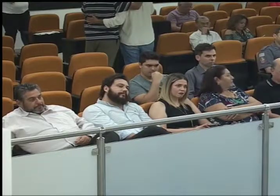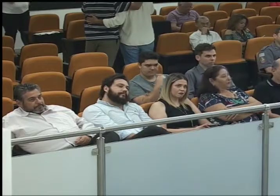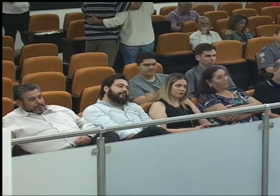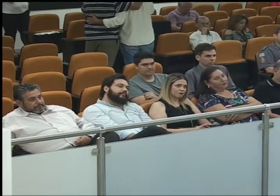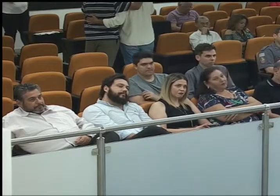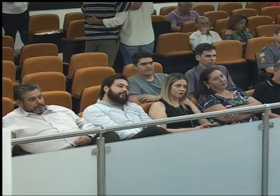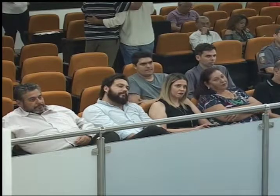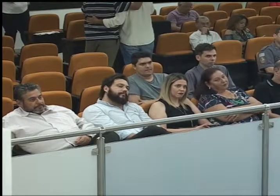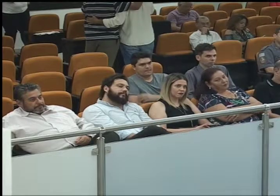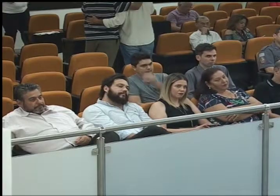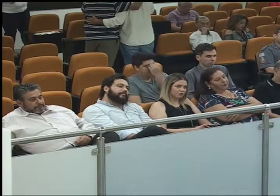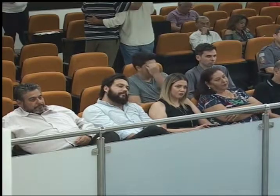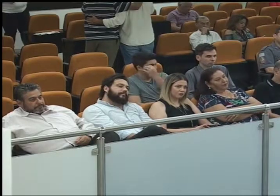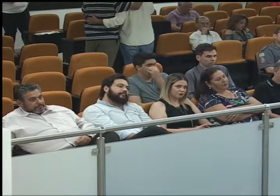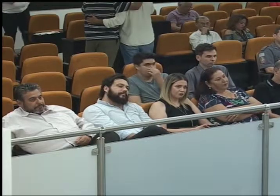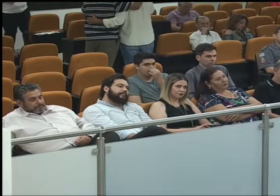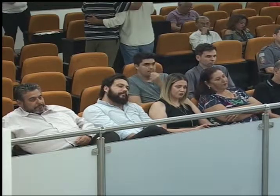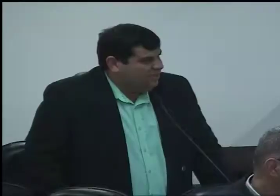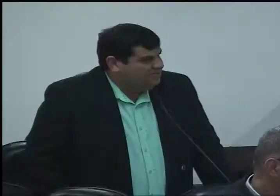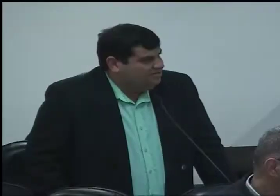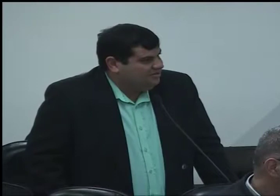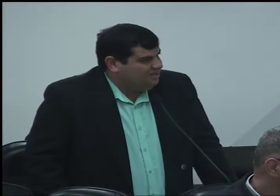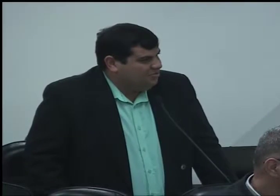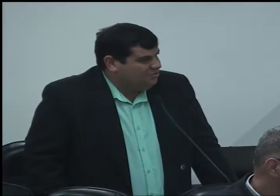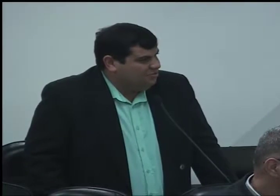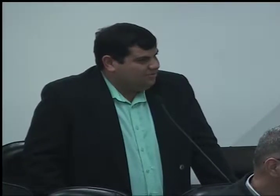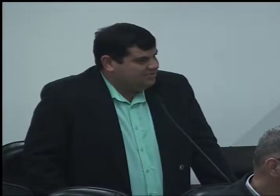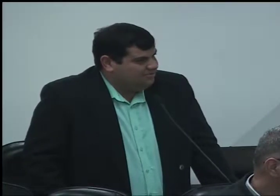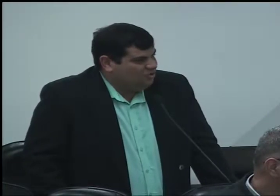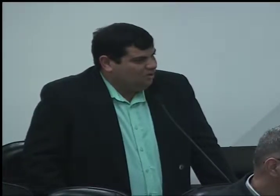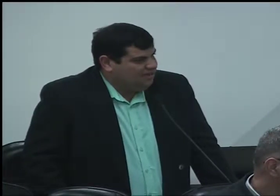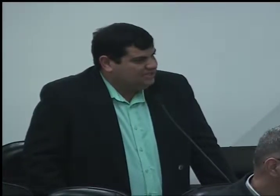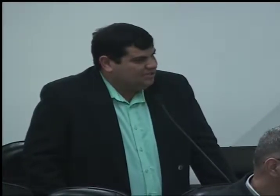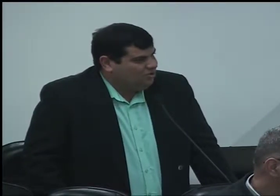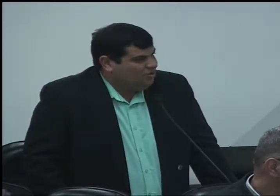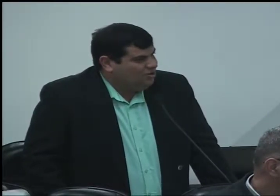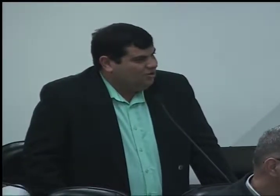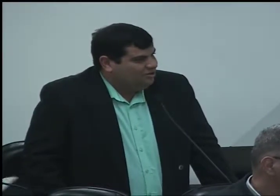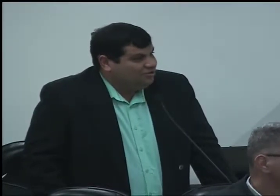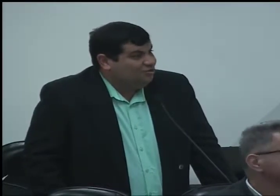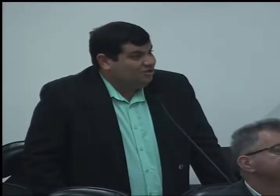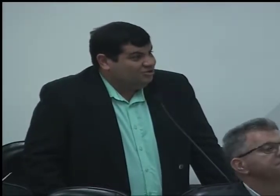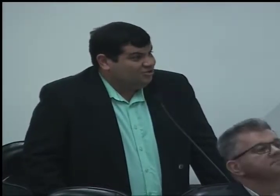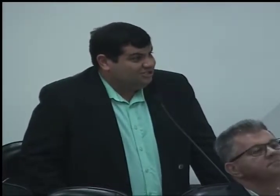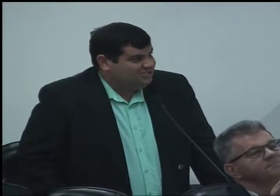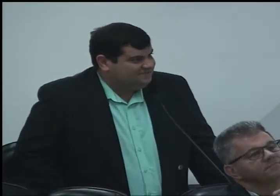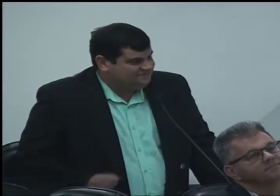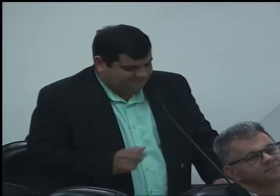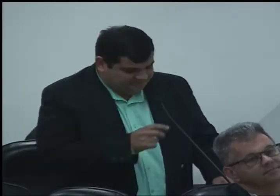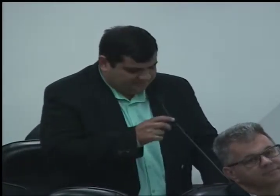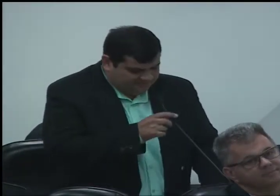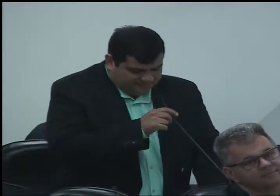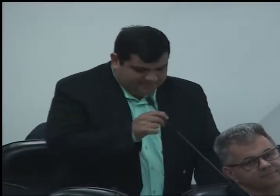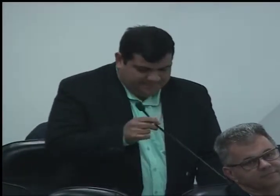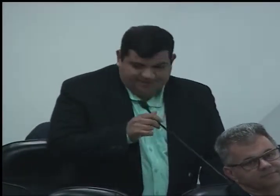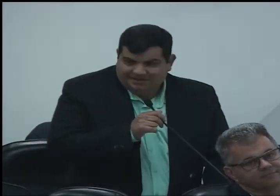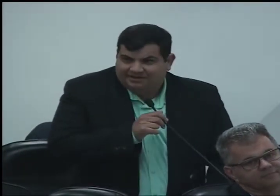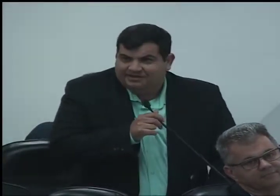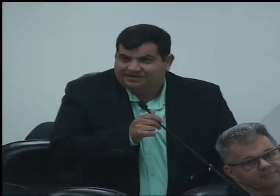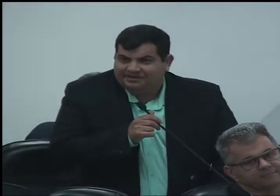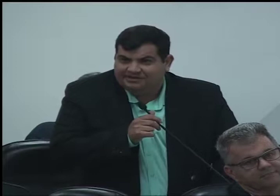abraço, cabo Chiquinho, a toda a corporação. O mesmo peço ao capitão Costa. Meu abraço ao tenente-coronel Sorge.